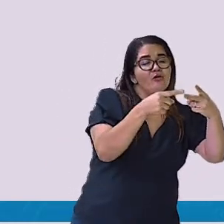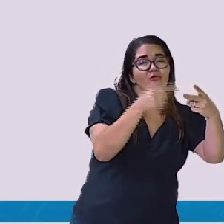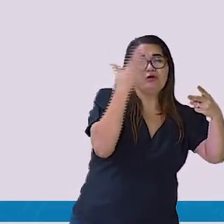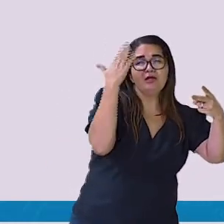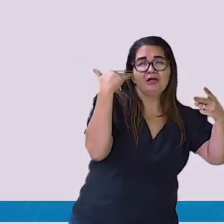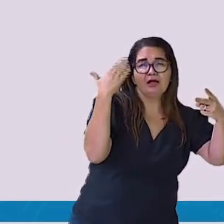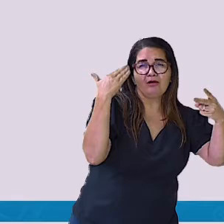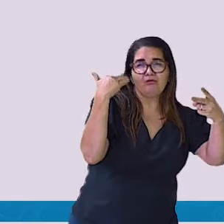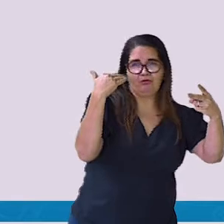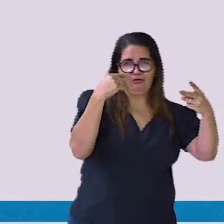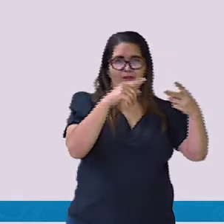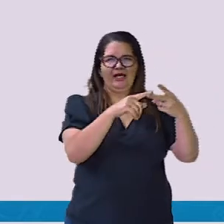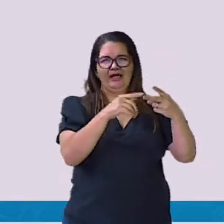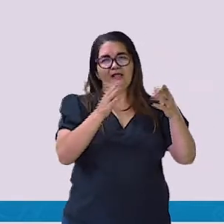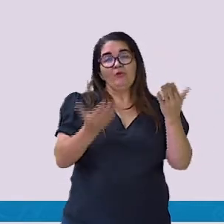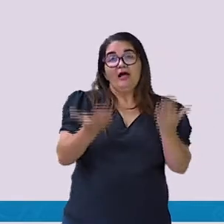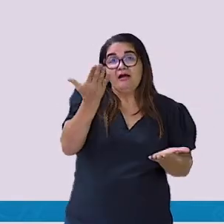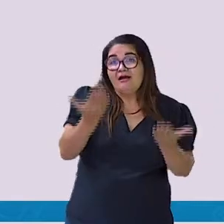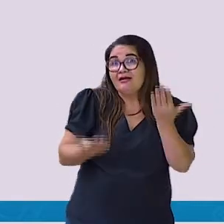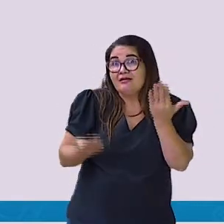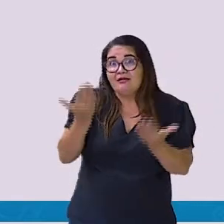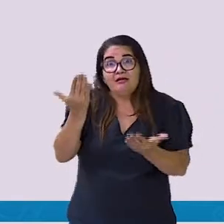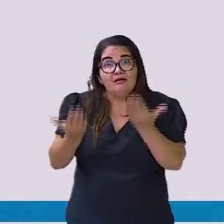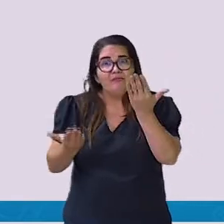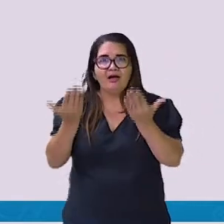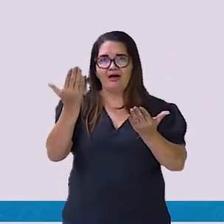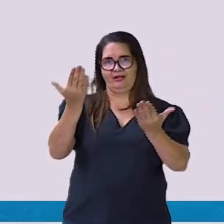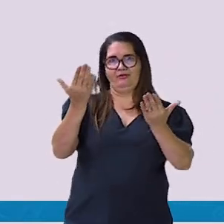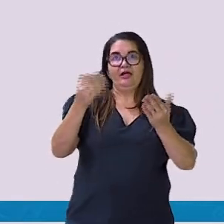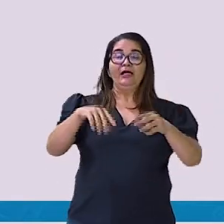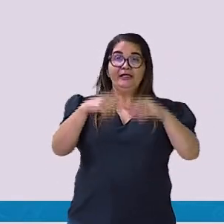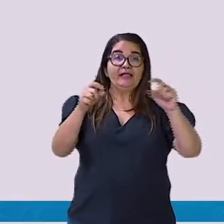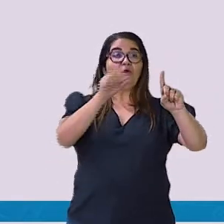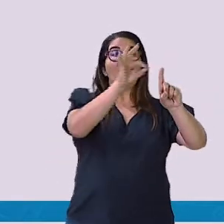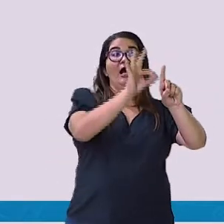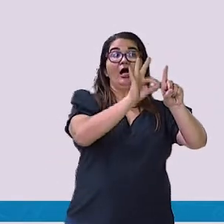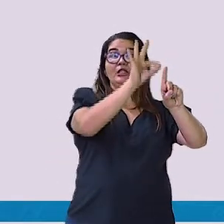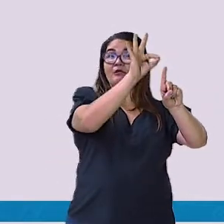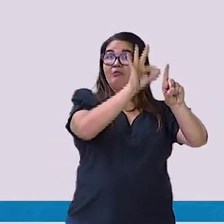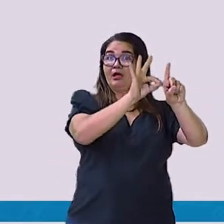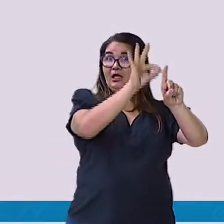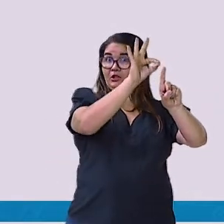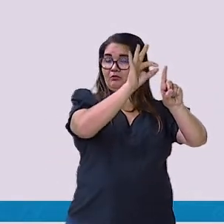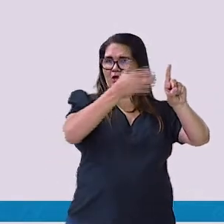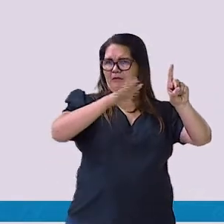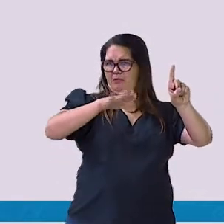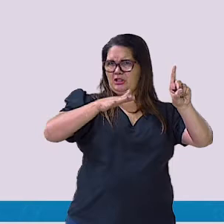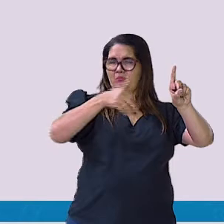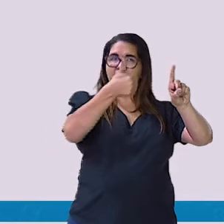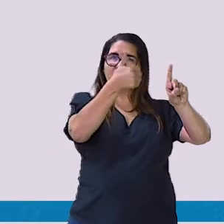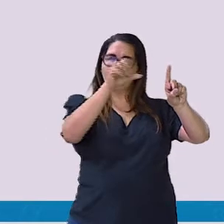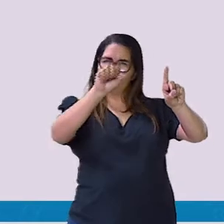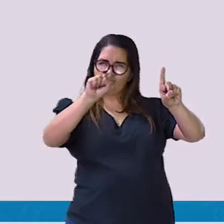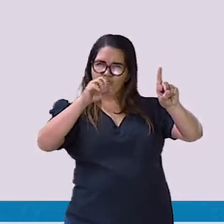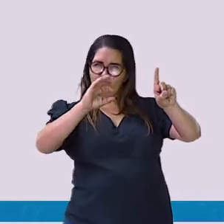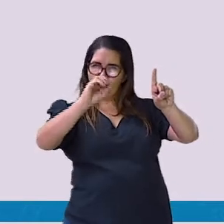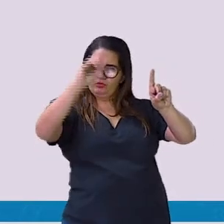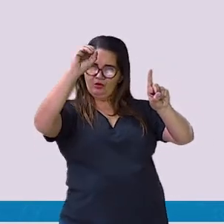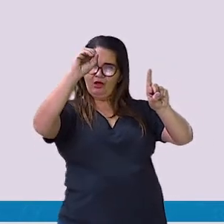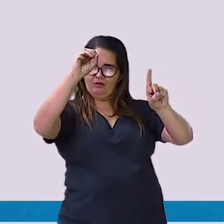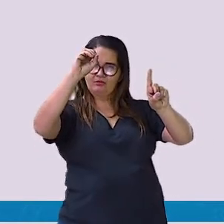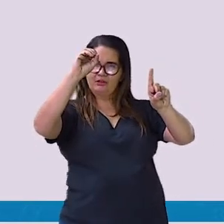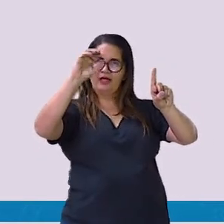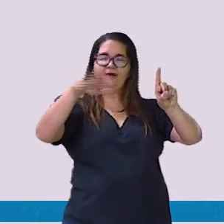continente. Verões quentes e registra temperatura média anual em torno de 18 graus.